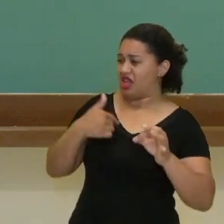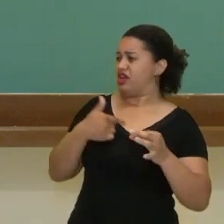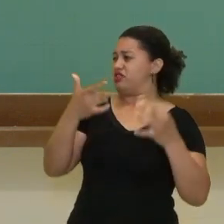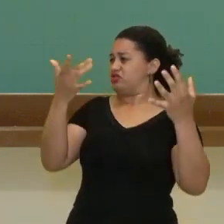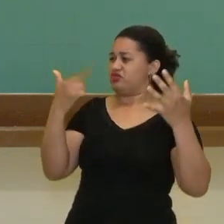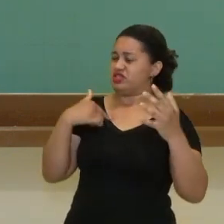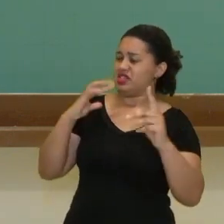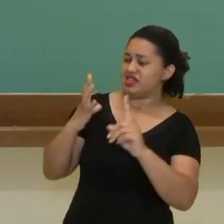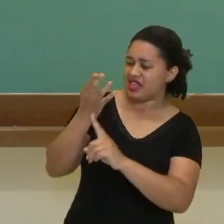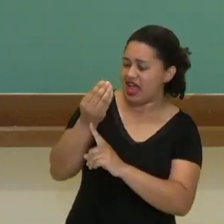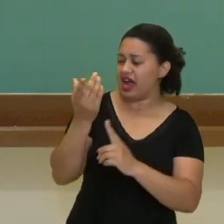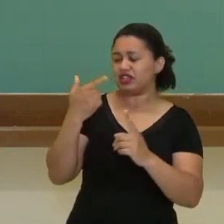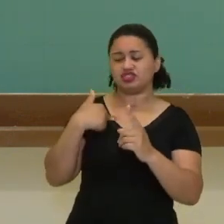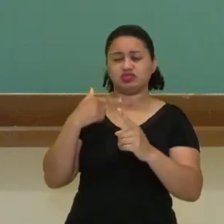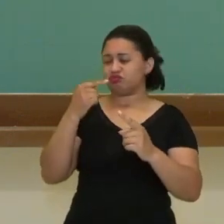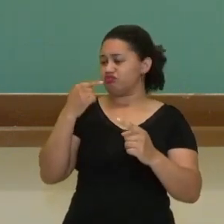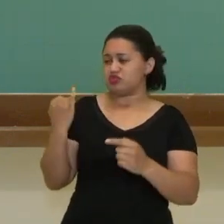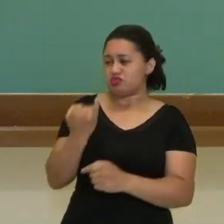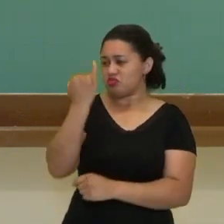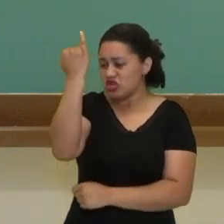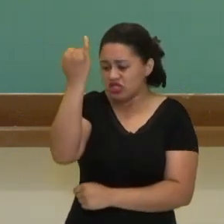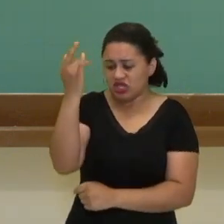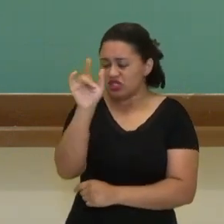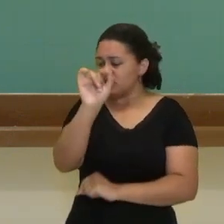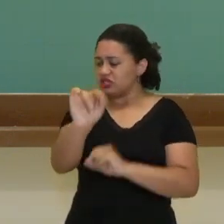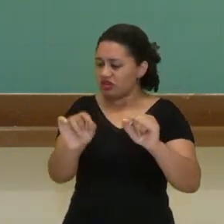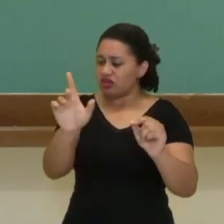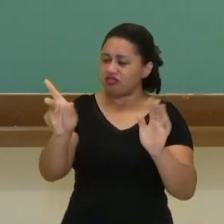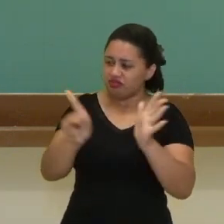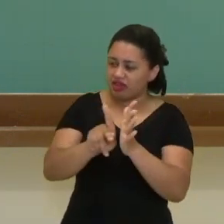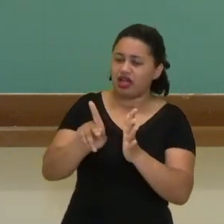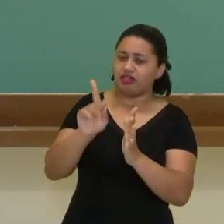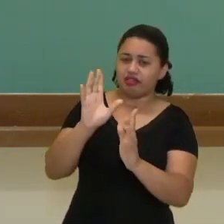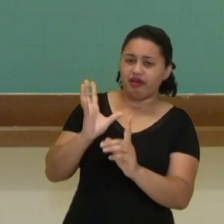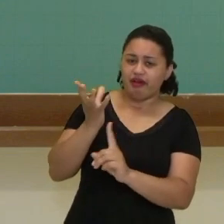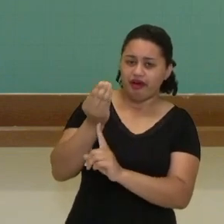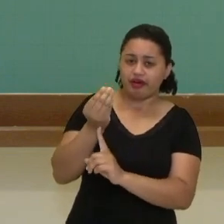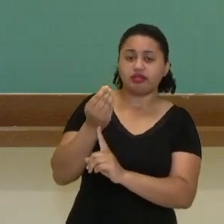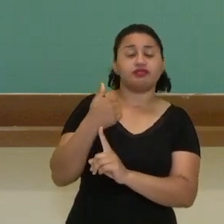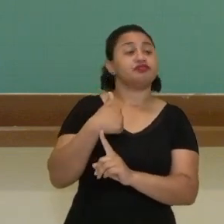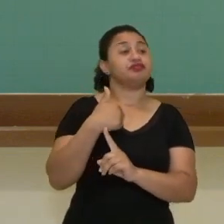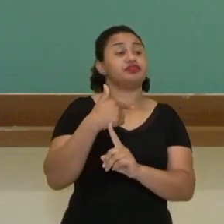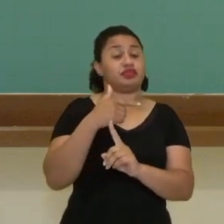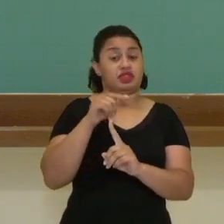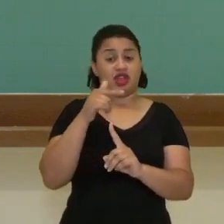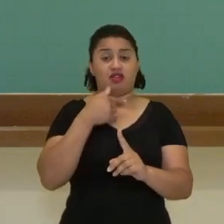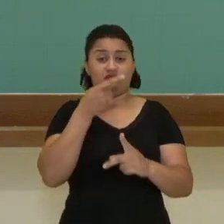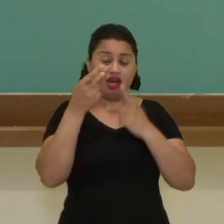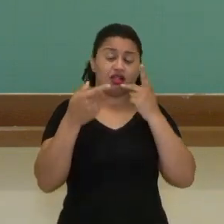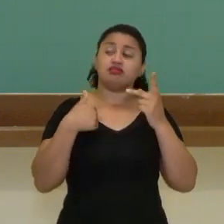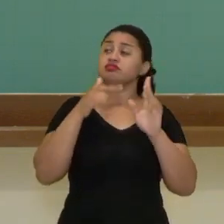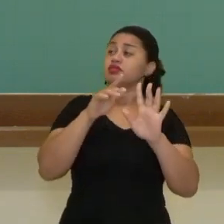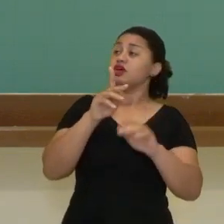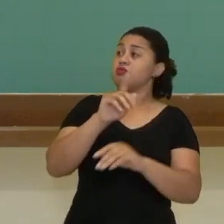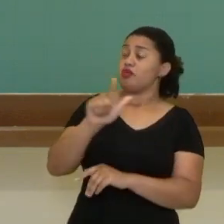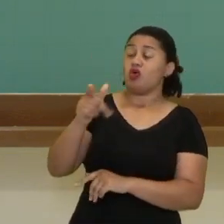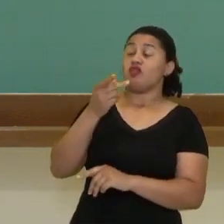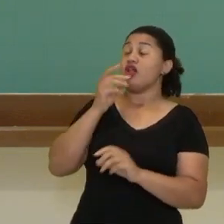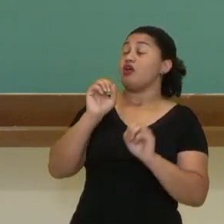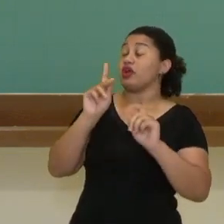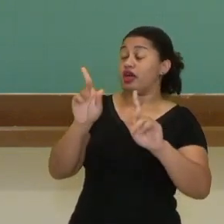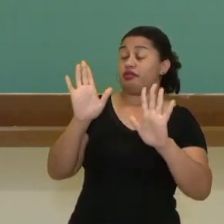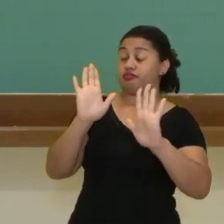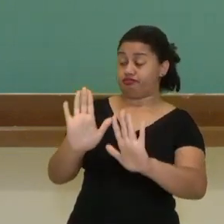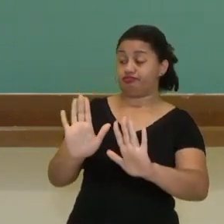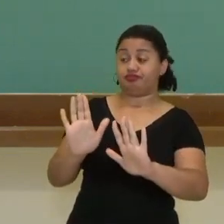na arte, de não estar se importando com aquela causa. Daí o Paul Gauguin fala, chega, não quero isso, eu vou embora. faz